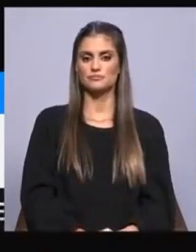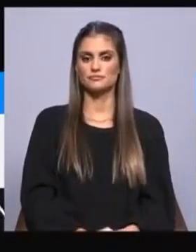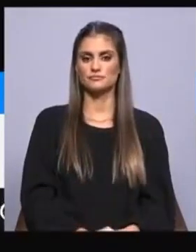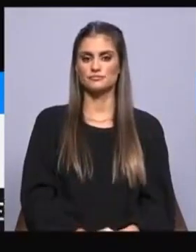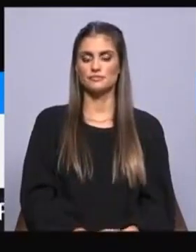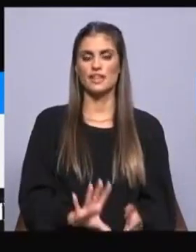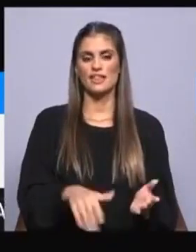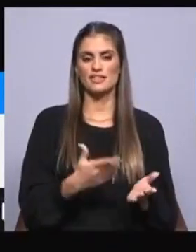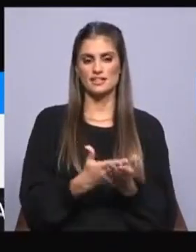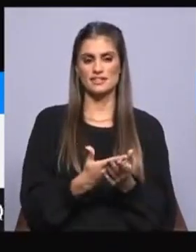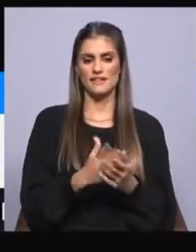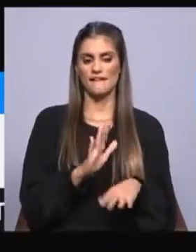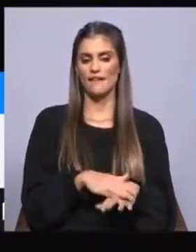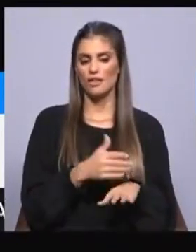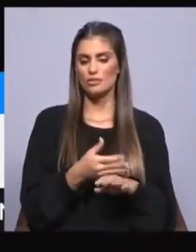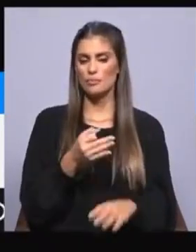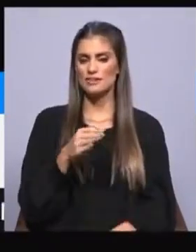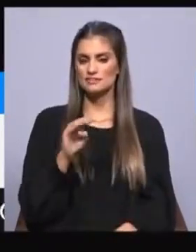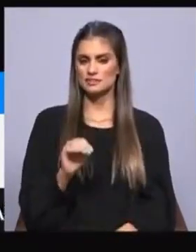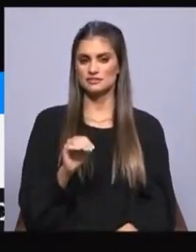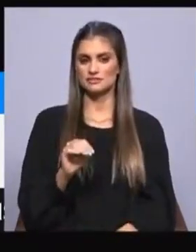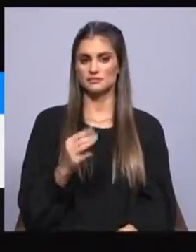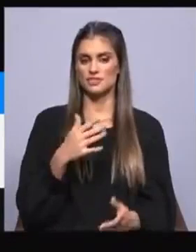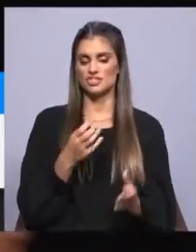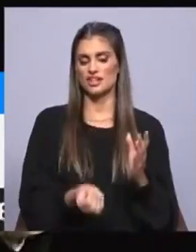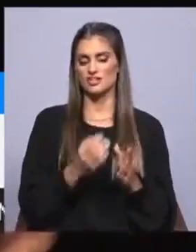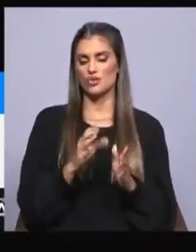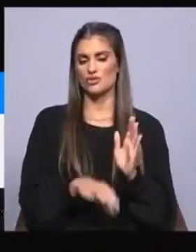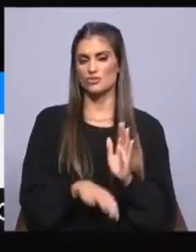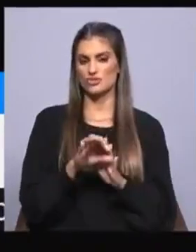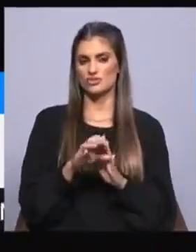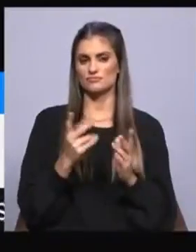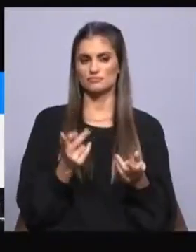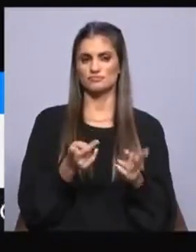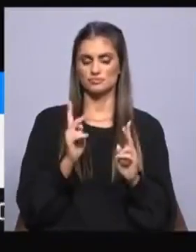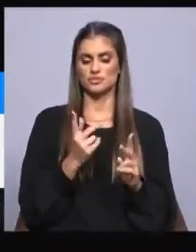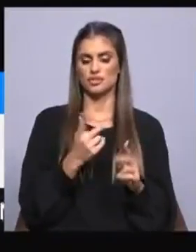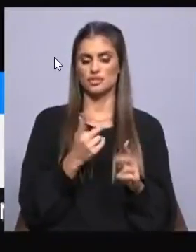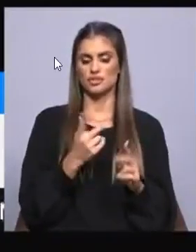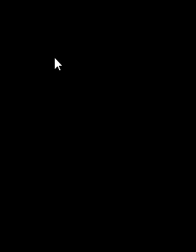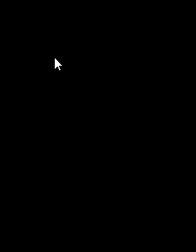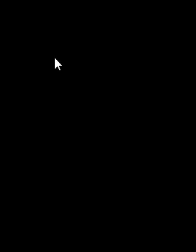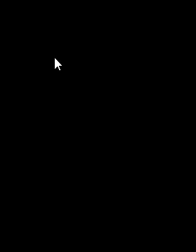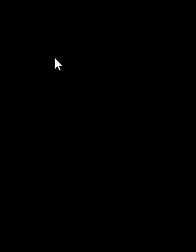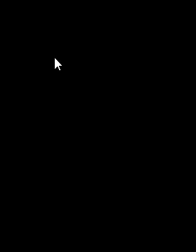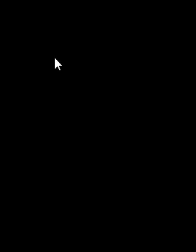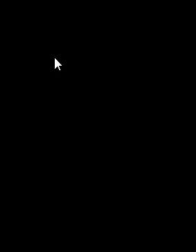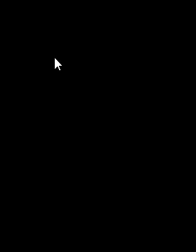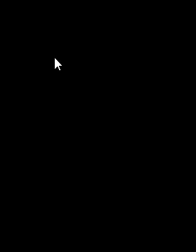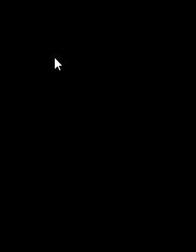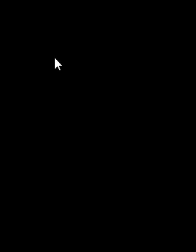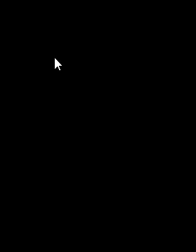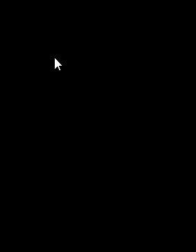o reforço do PS, mas criar as condições para se ver livre da nossa intervenção, da nossa